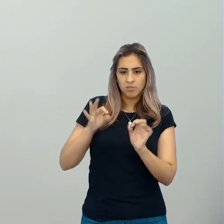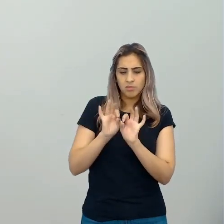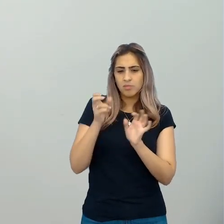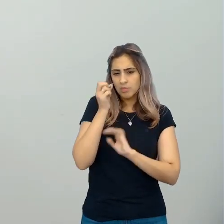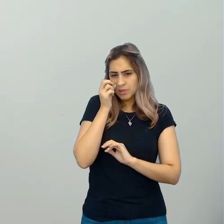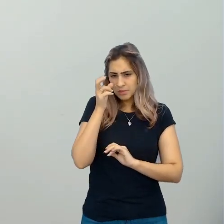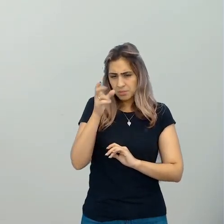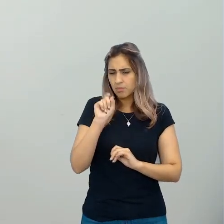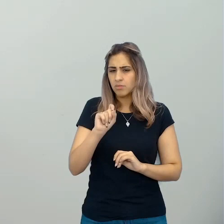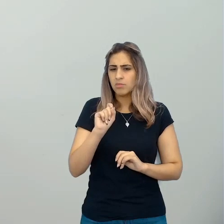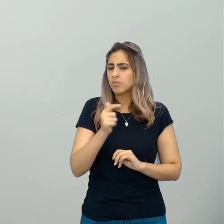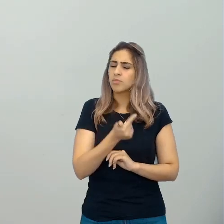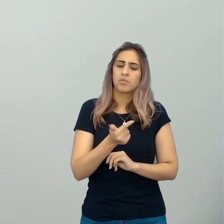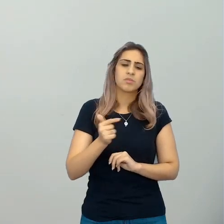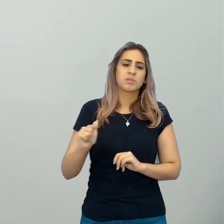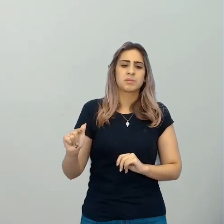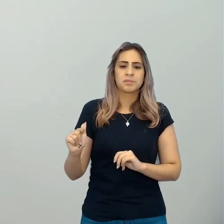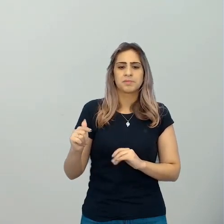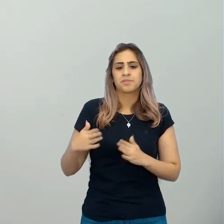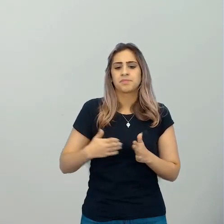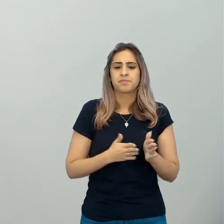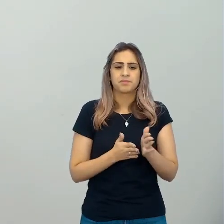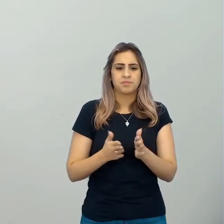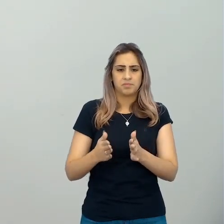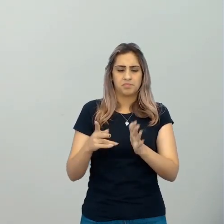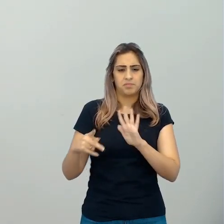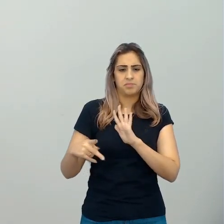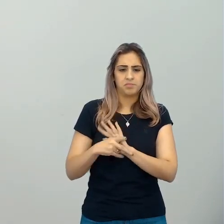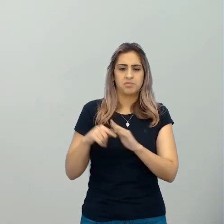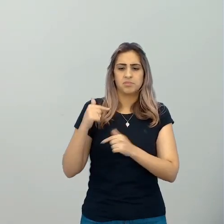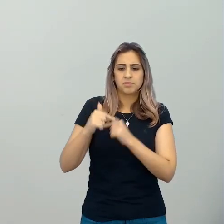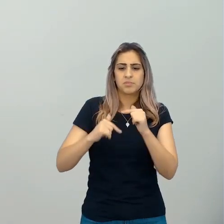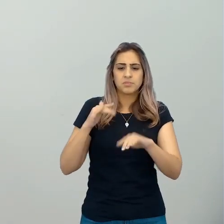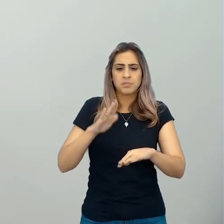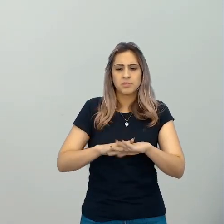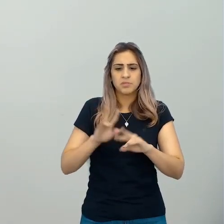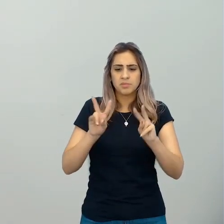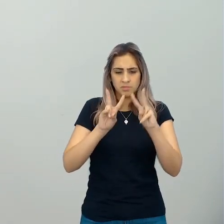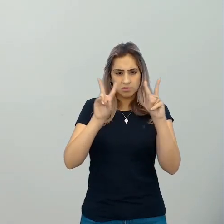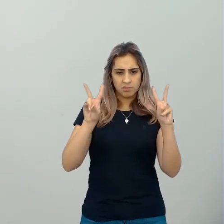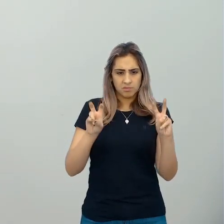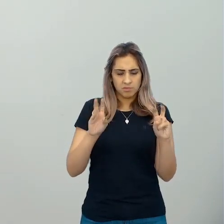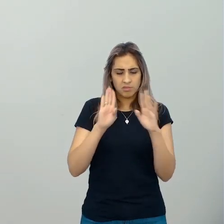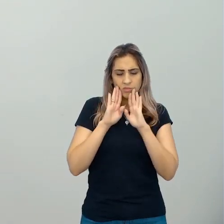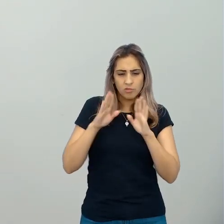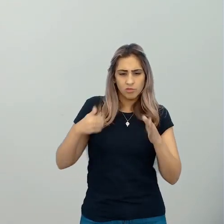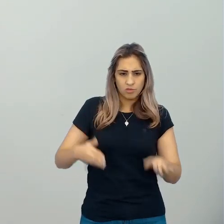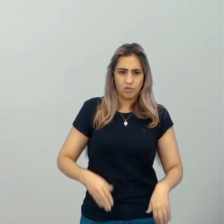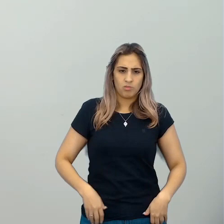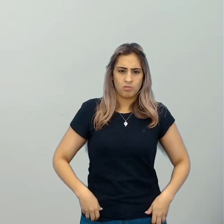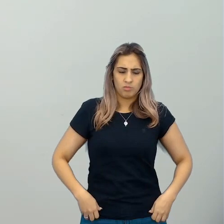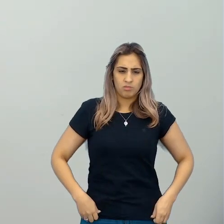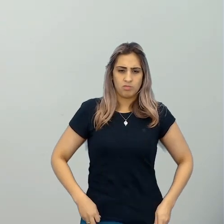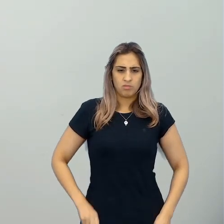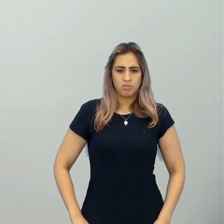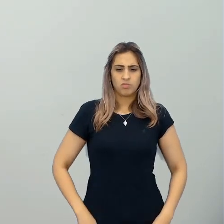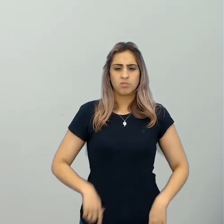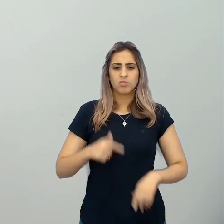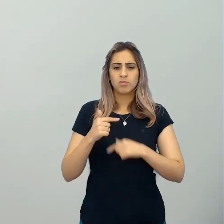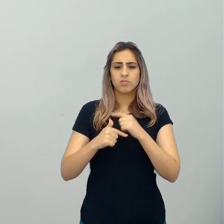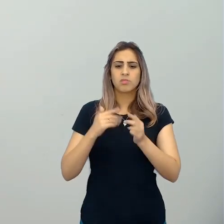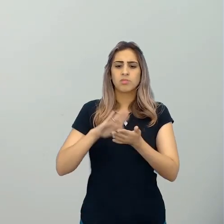espertos, né, é um outro encaminhamento, né? Trabalha muito mais aí a questão, foco dos nossos aprofundamentos, né? Que trabalha muito a questão